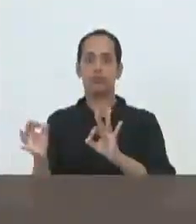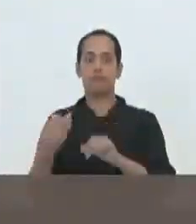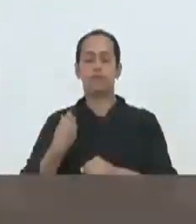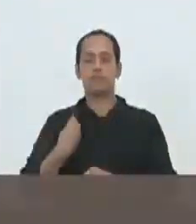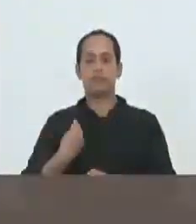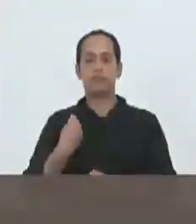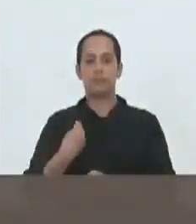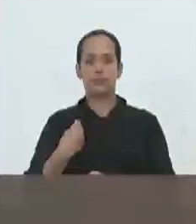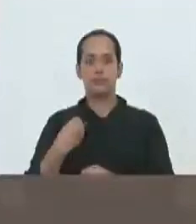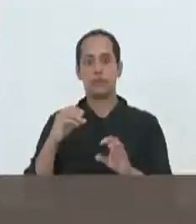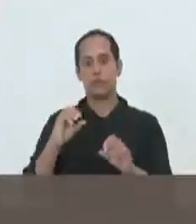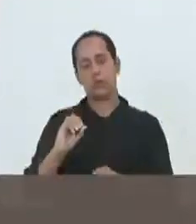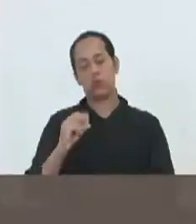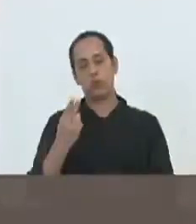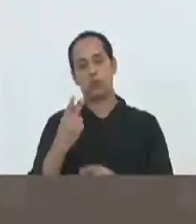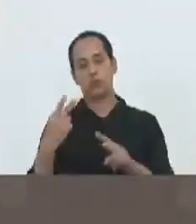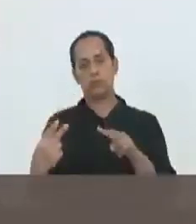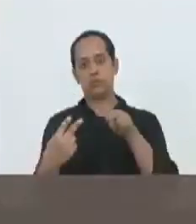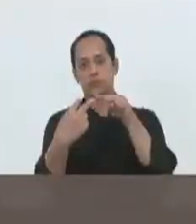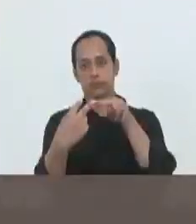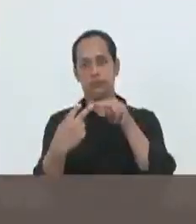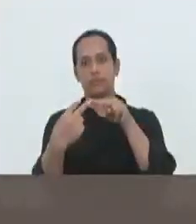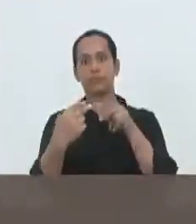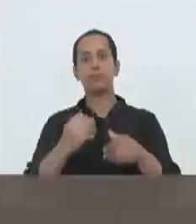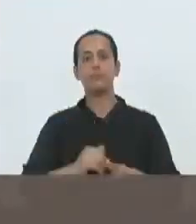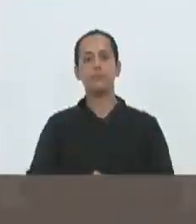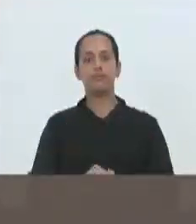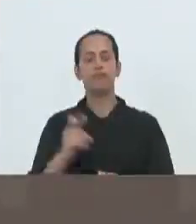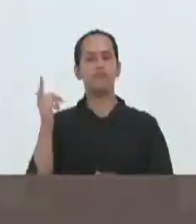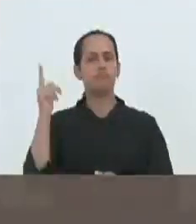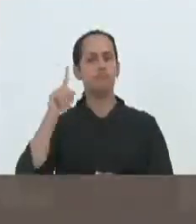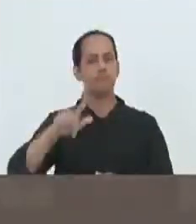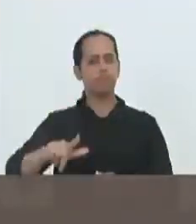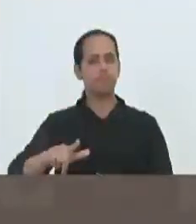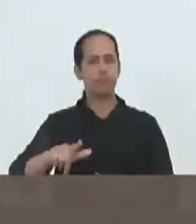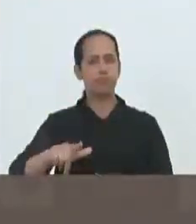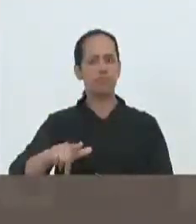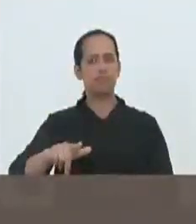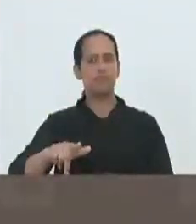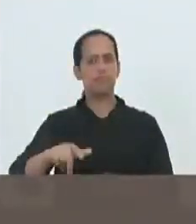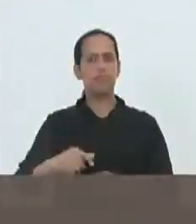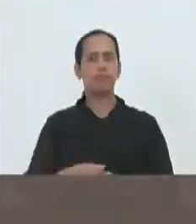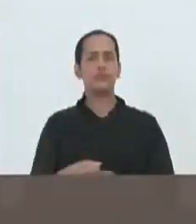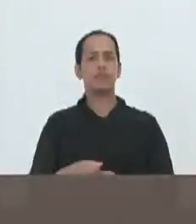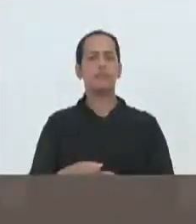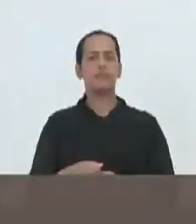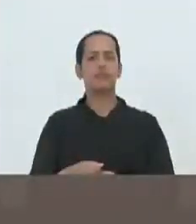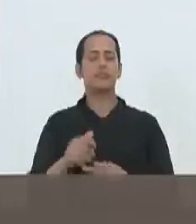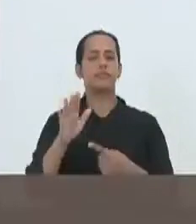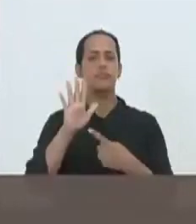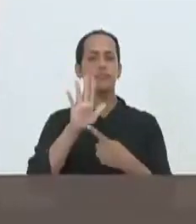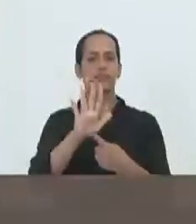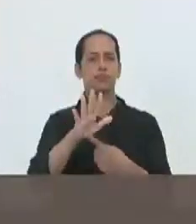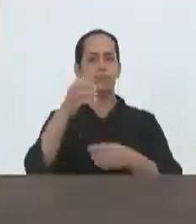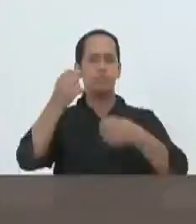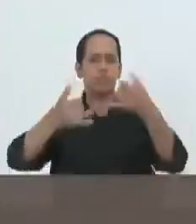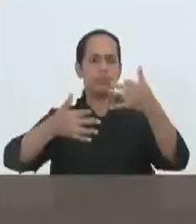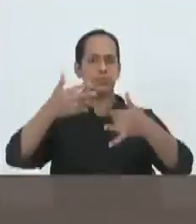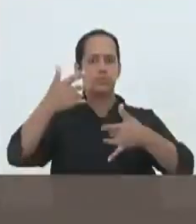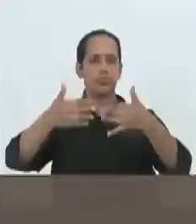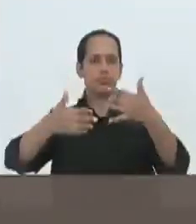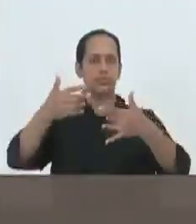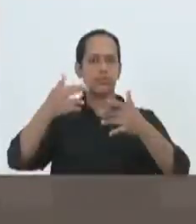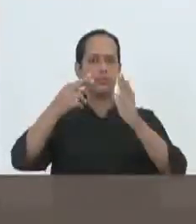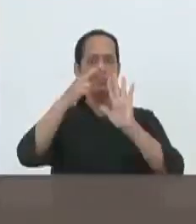ou remotos vimos mais uma vez e prestar contas do relatório de gestão